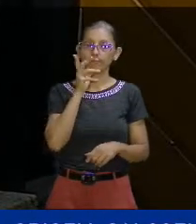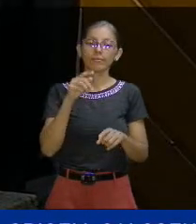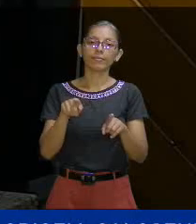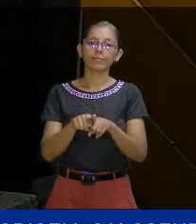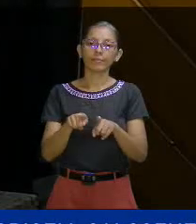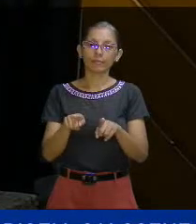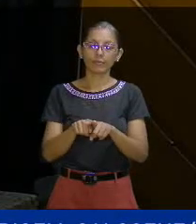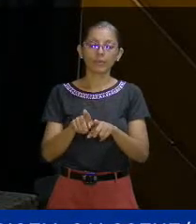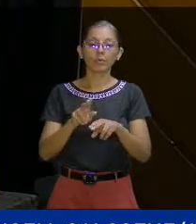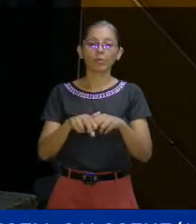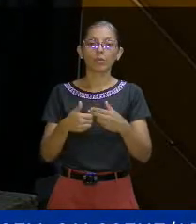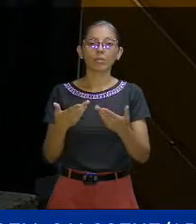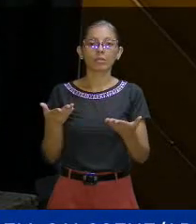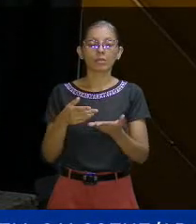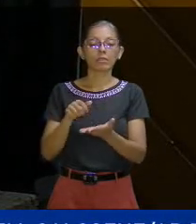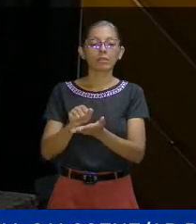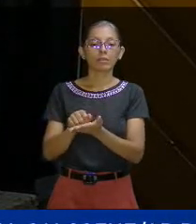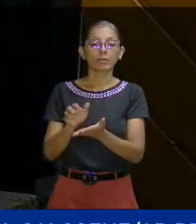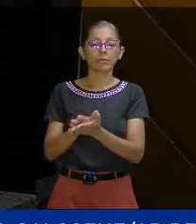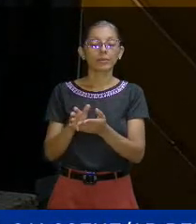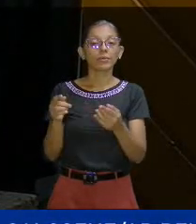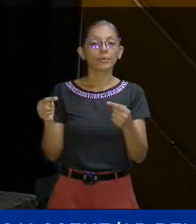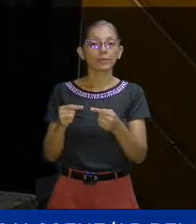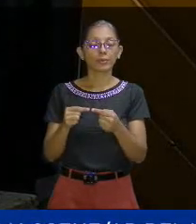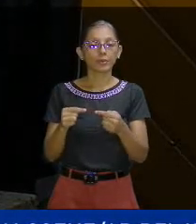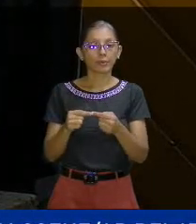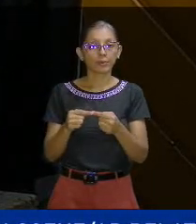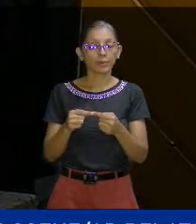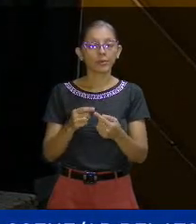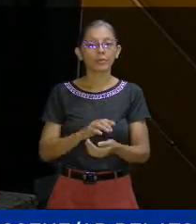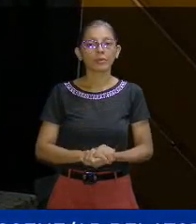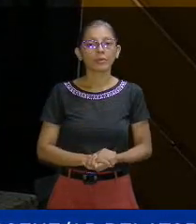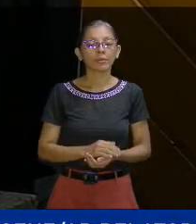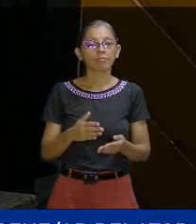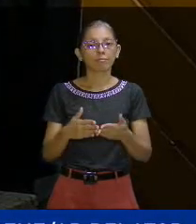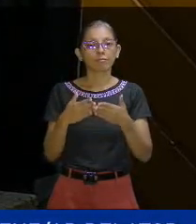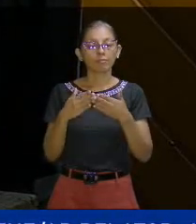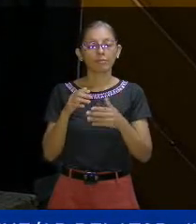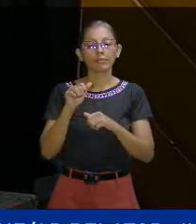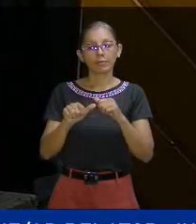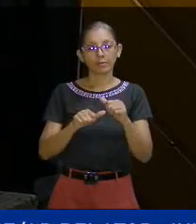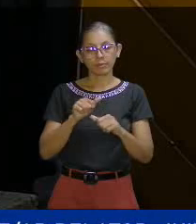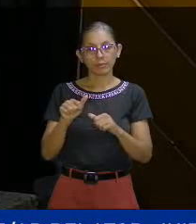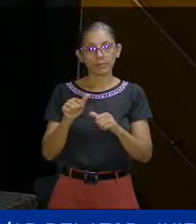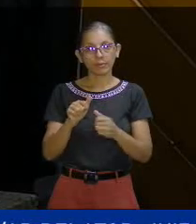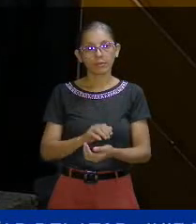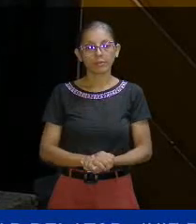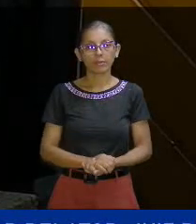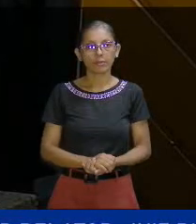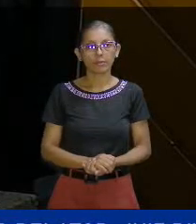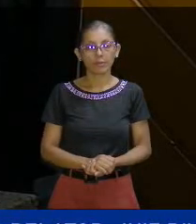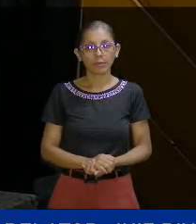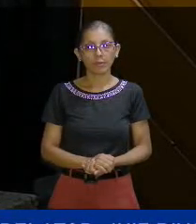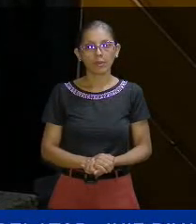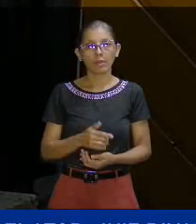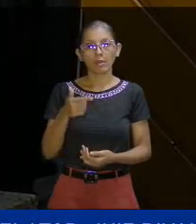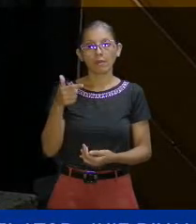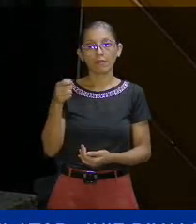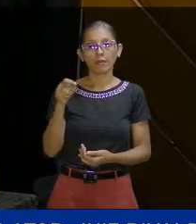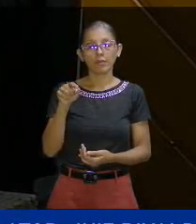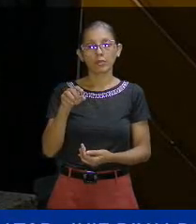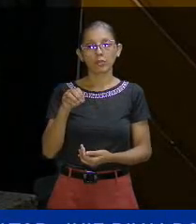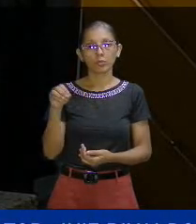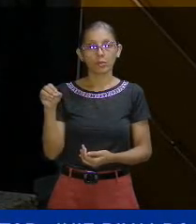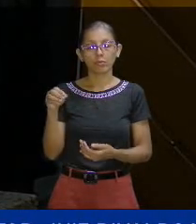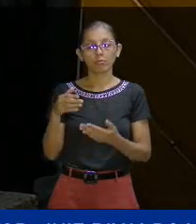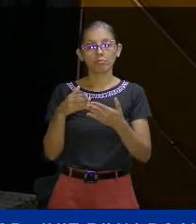em parte o recurso para reformar a sentença, reduzindo a multa de R$20.000 para R$10.000, calculadas